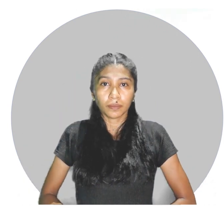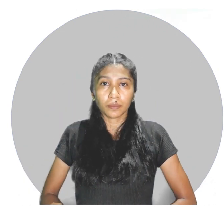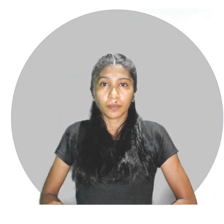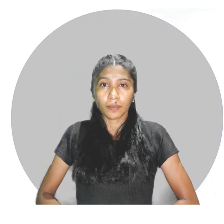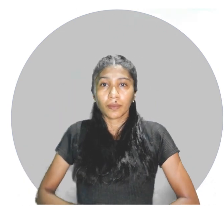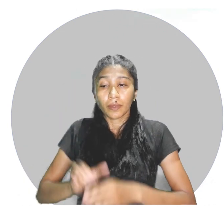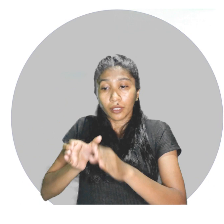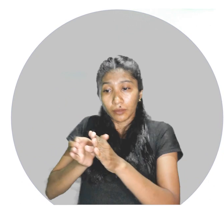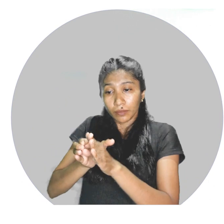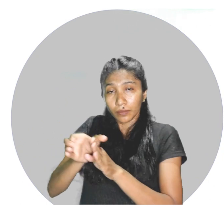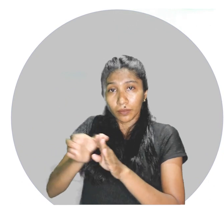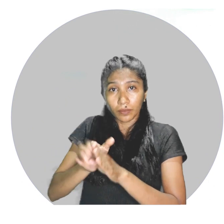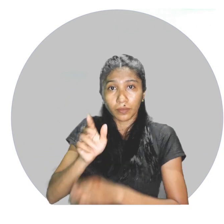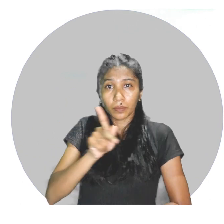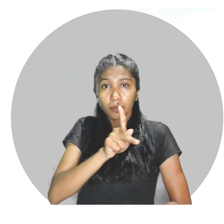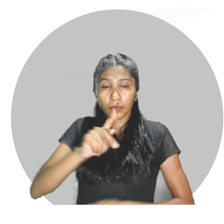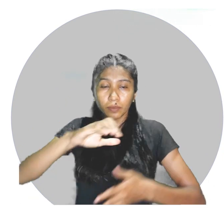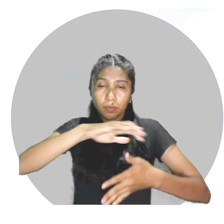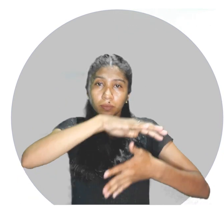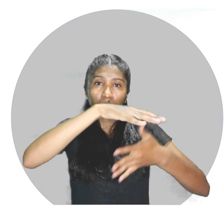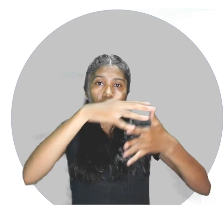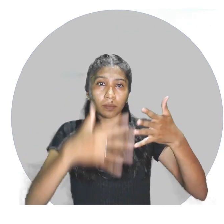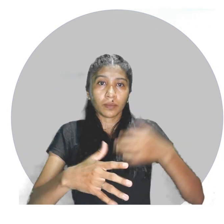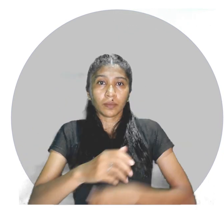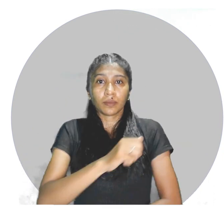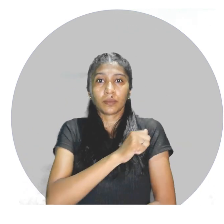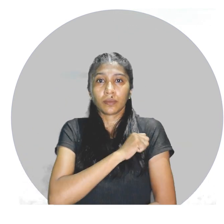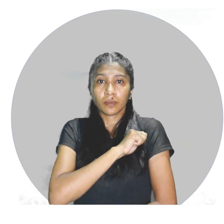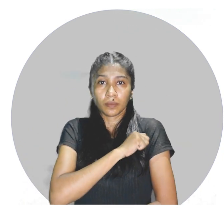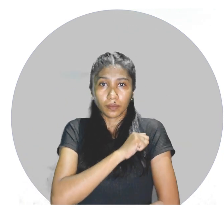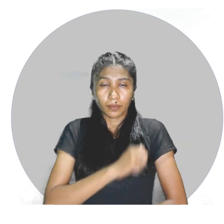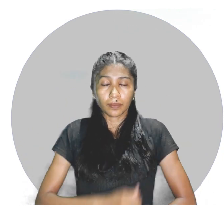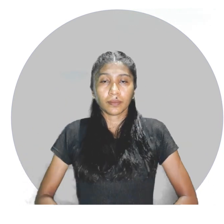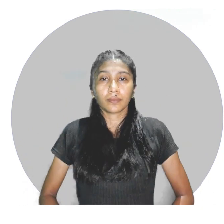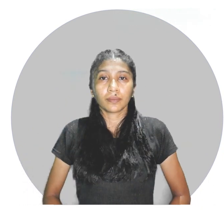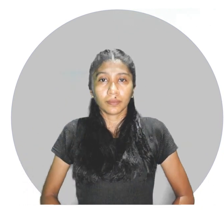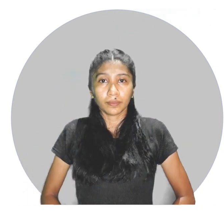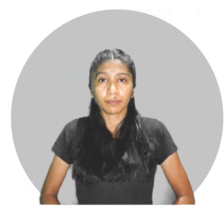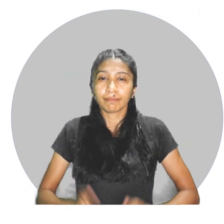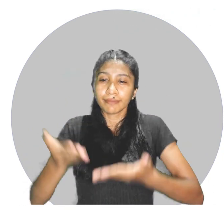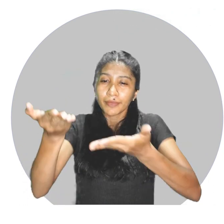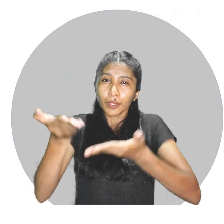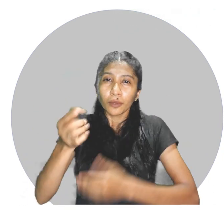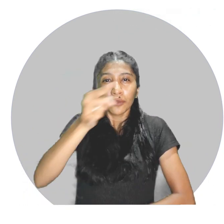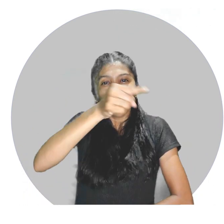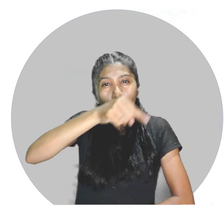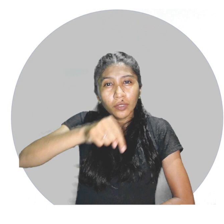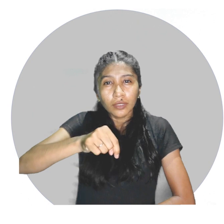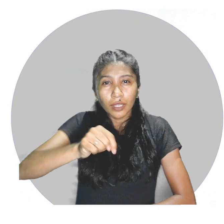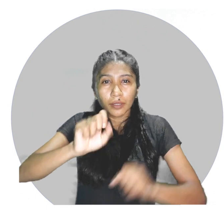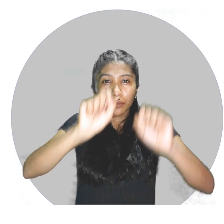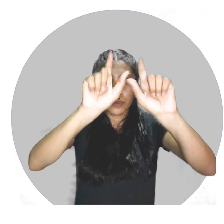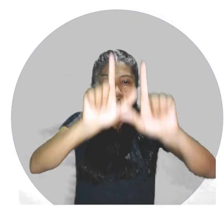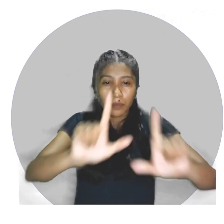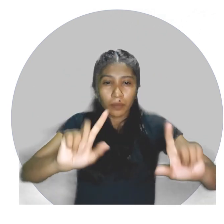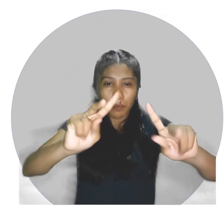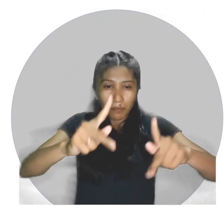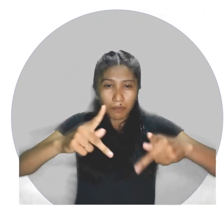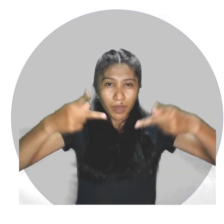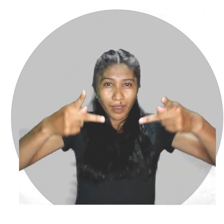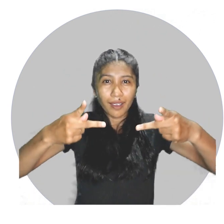e coorientado pela professora de Libras Adriana Souza. Convidamos vocês a visitarem a nossa